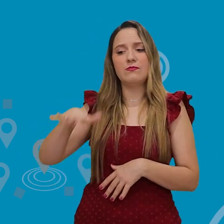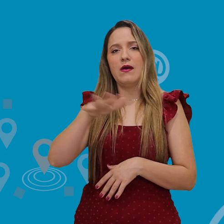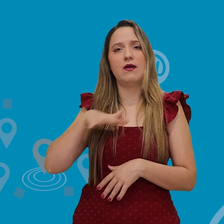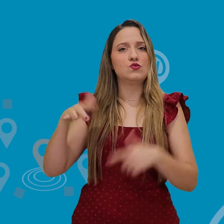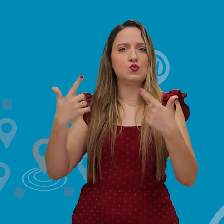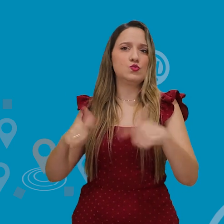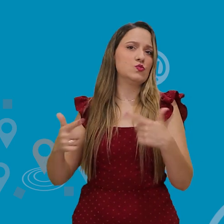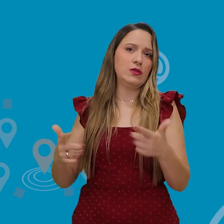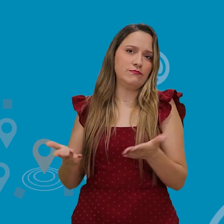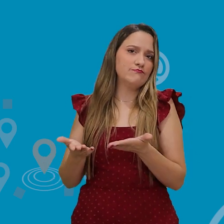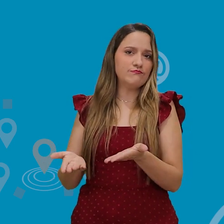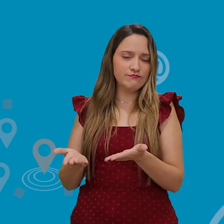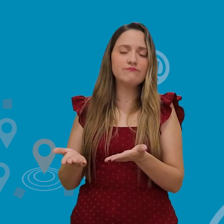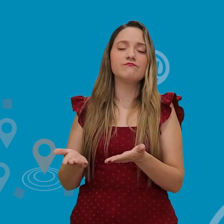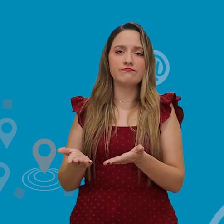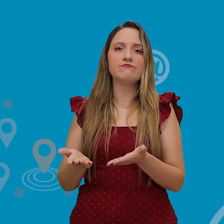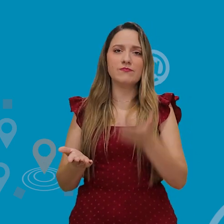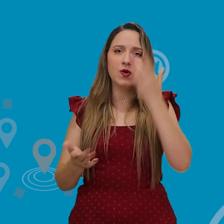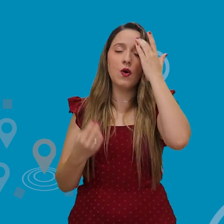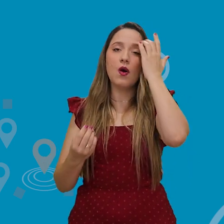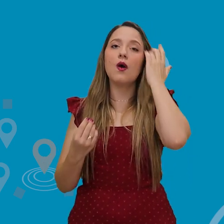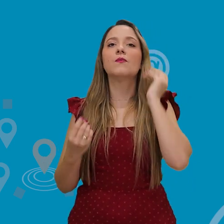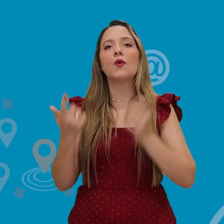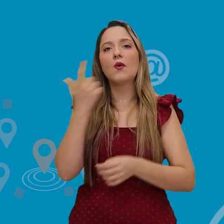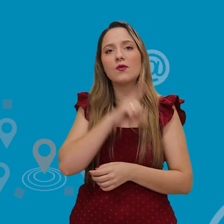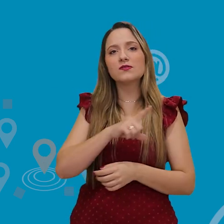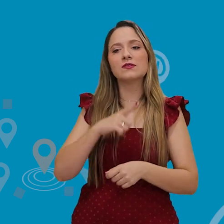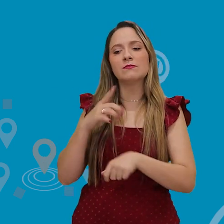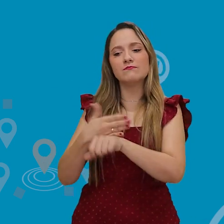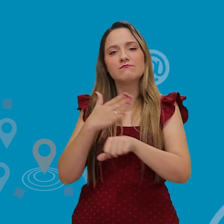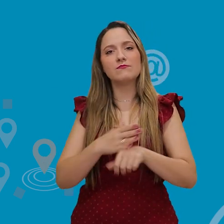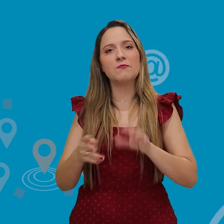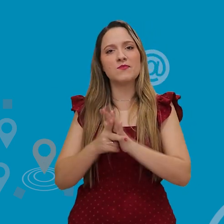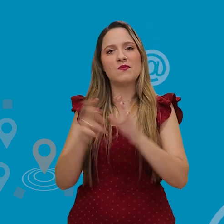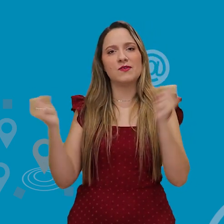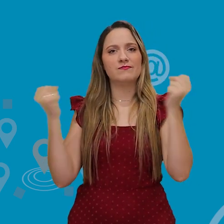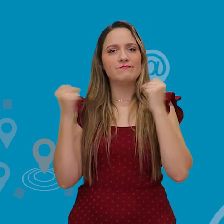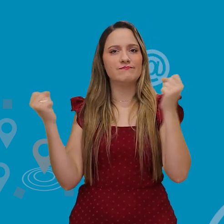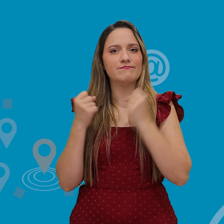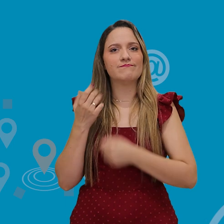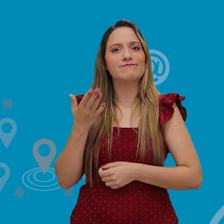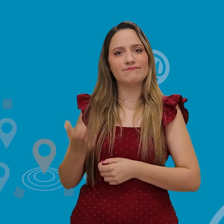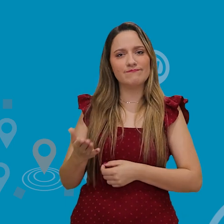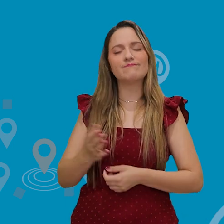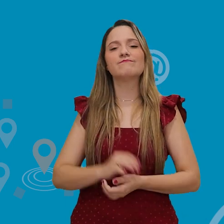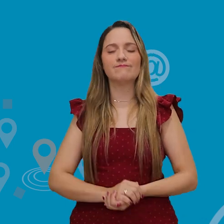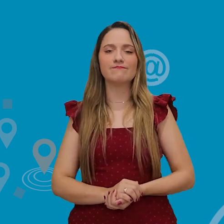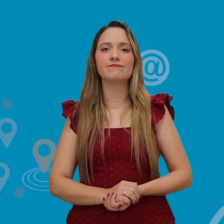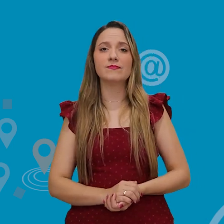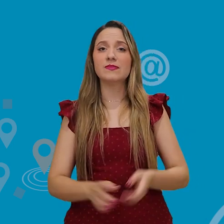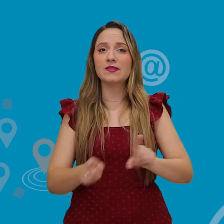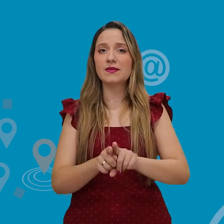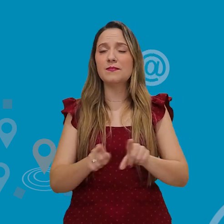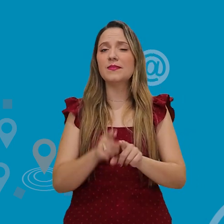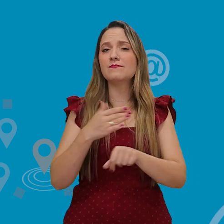utilização e a realização, né, de atividades da educação física. Se tratando das práticas corporais de